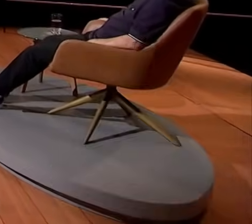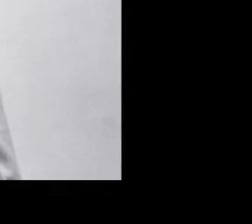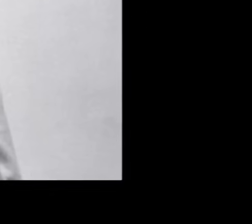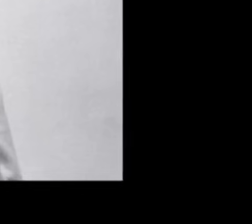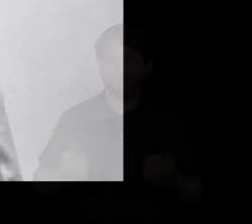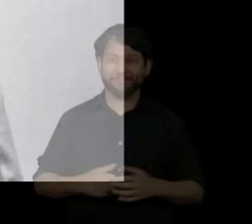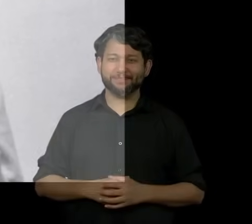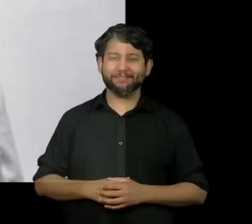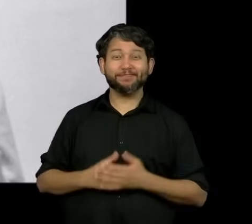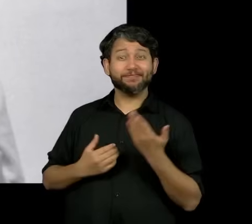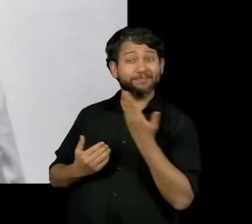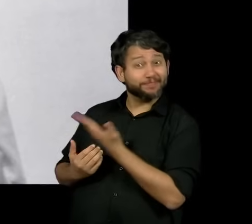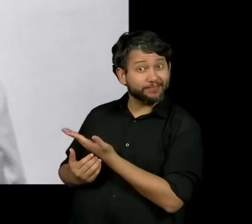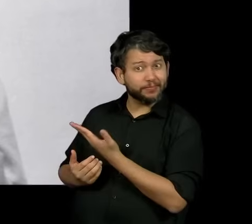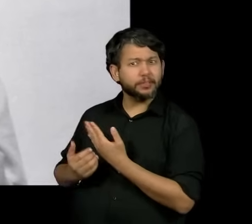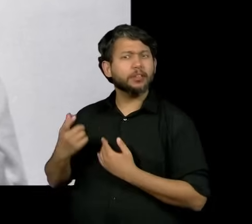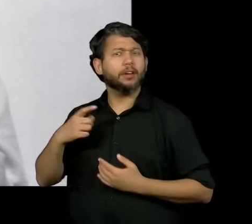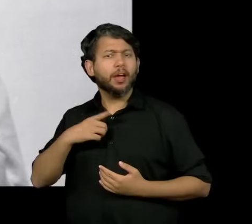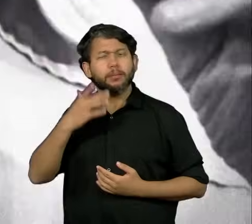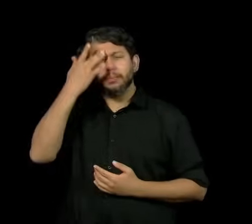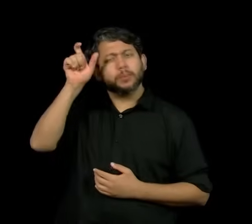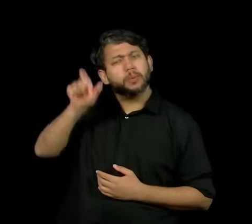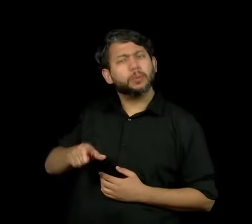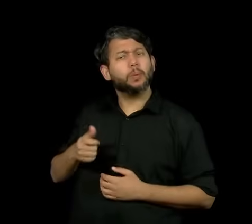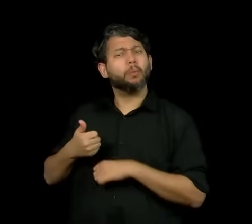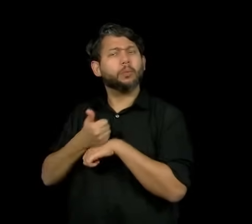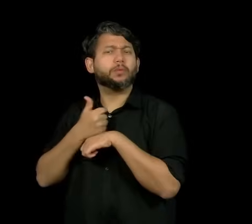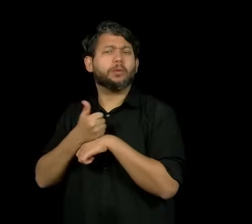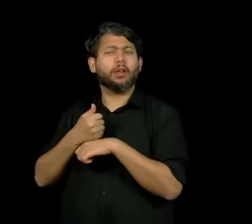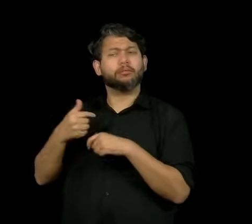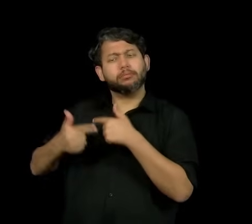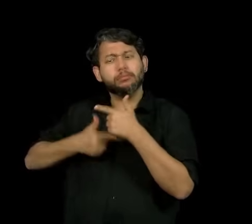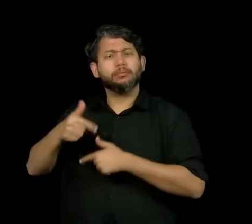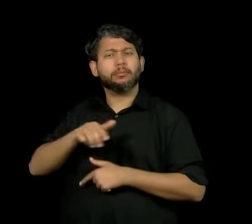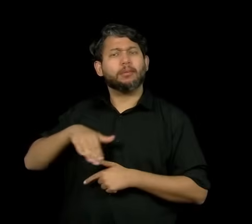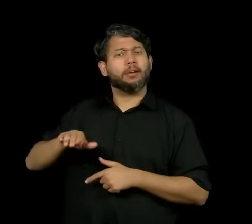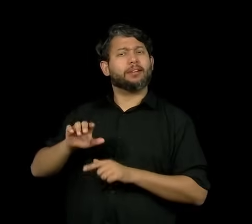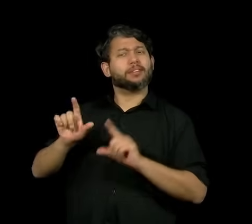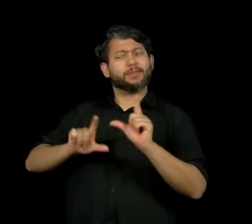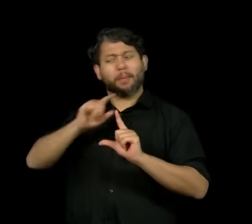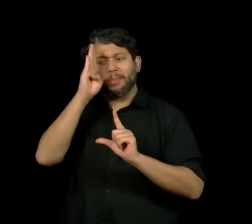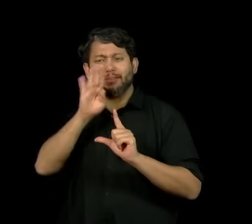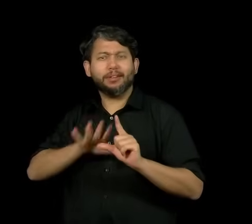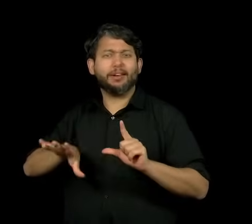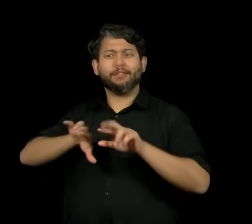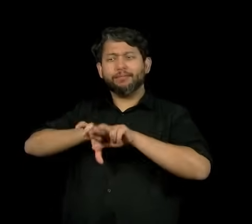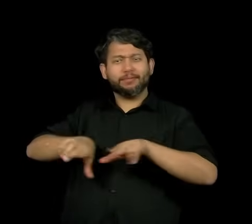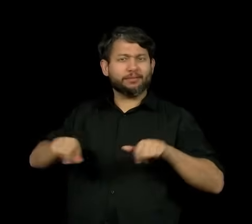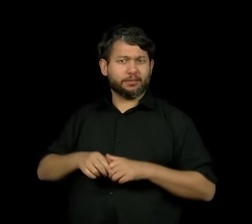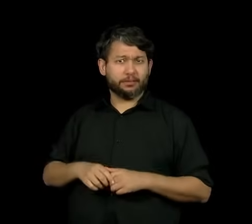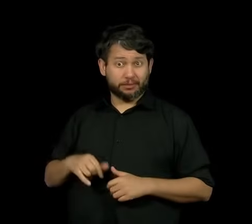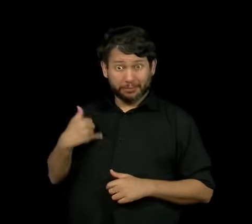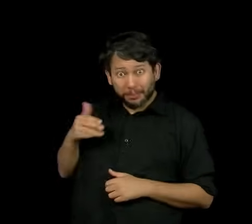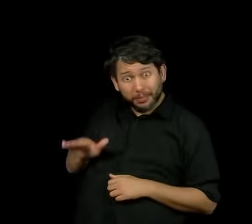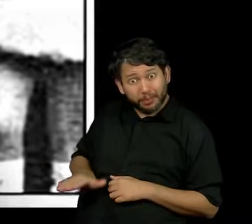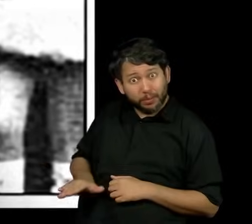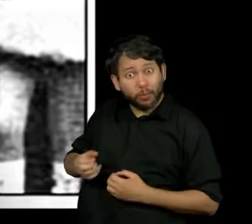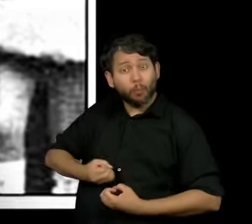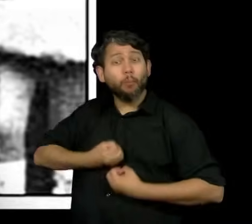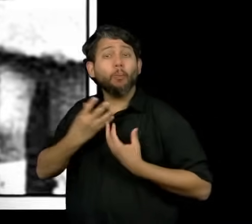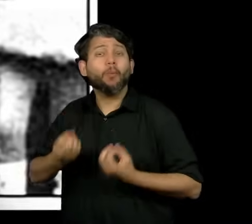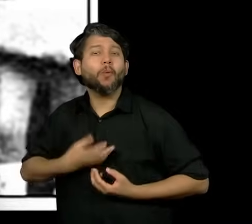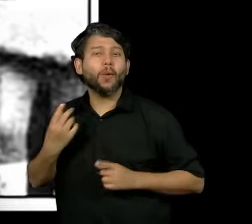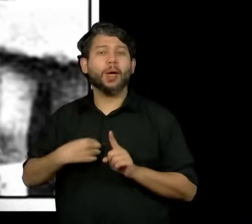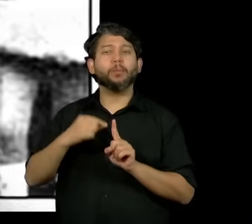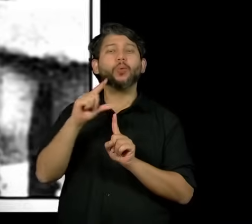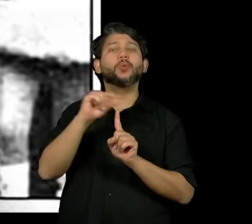Walter Avancini, um dos mais importantes profissionais da televisão brasileira. Desde criança, declamava poemas na Rádio Tupi de